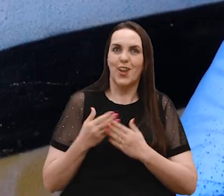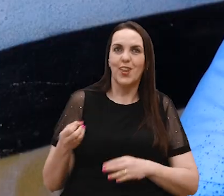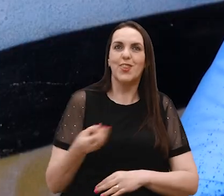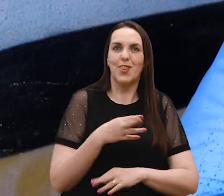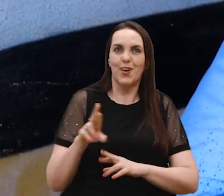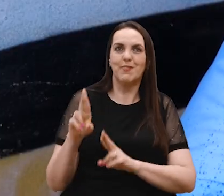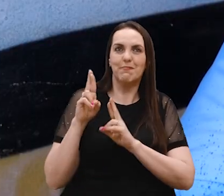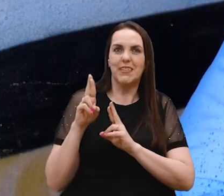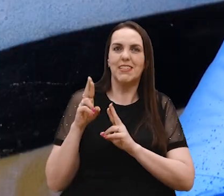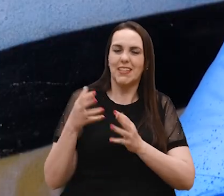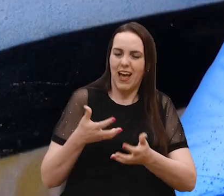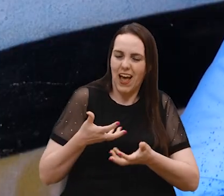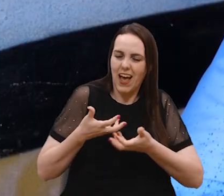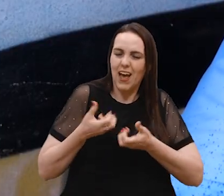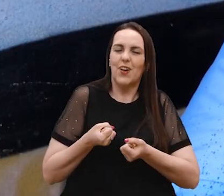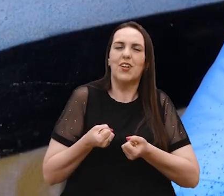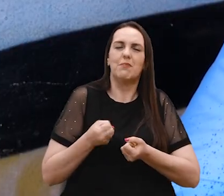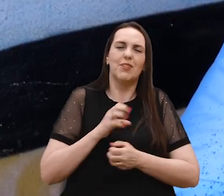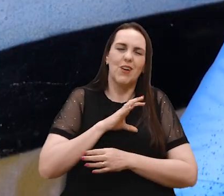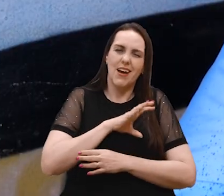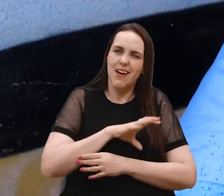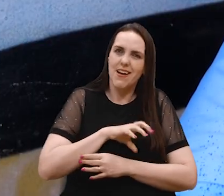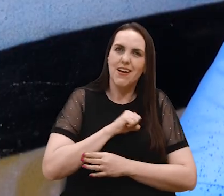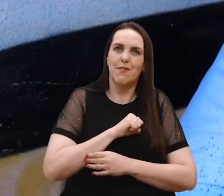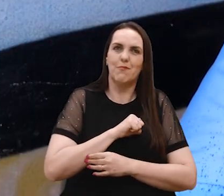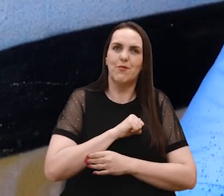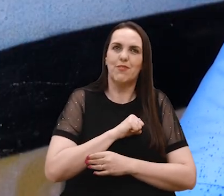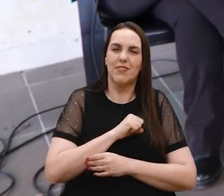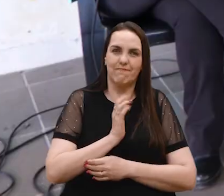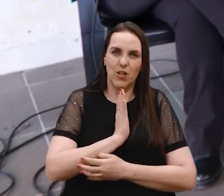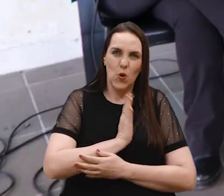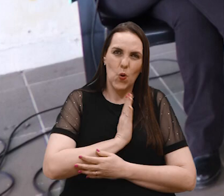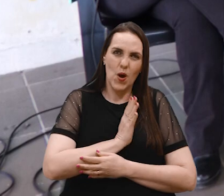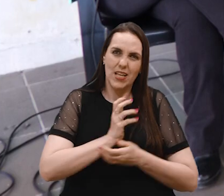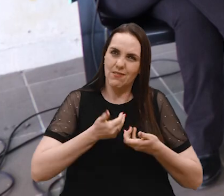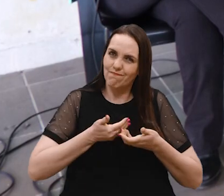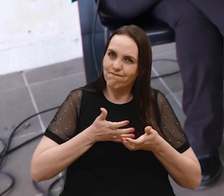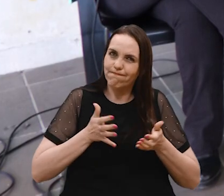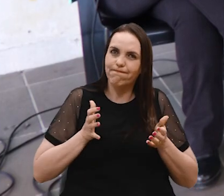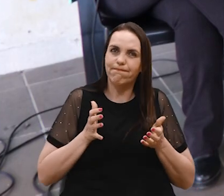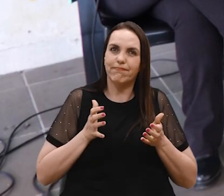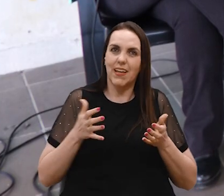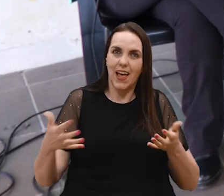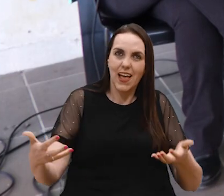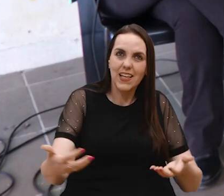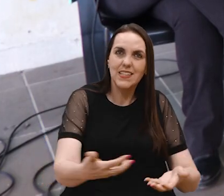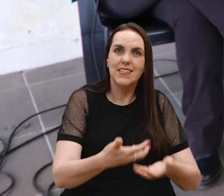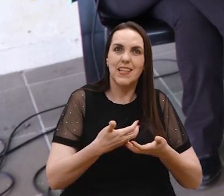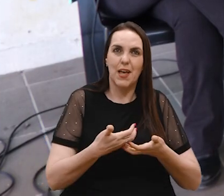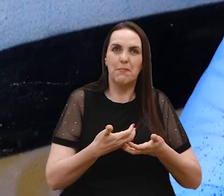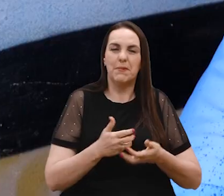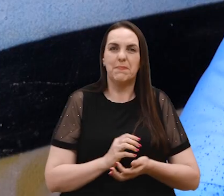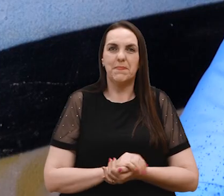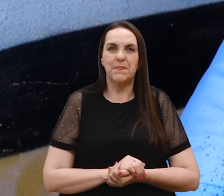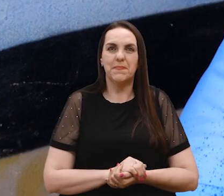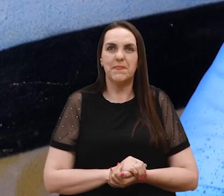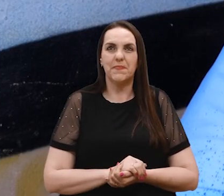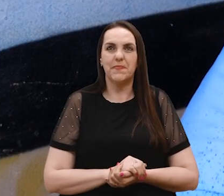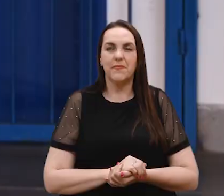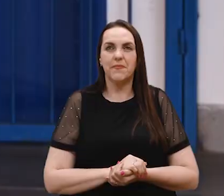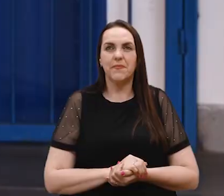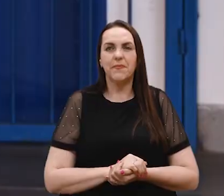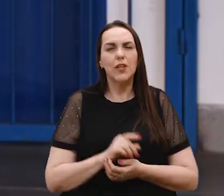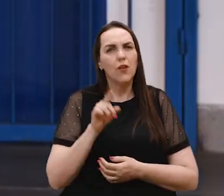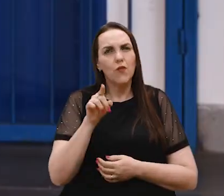Nova Esperança, ela acolhe com todo o amor, ela acolhe com todo o coração, ela te recebe com tudo isso, né?